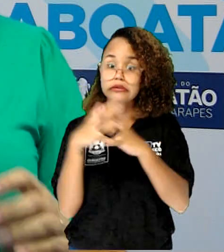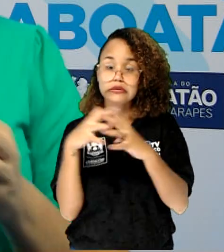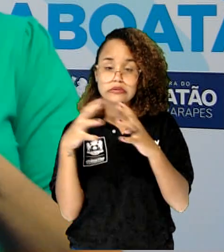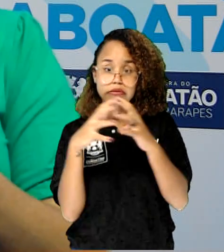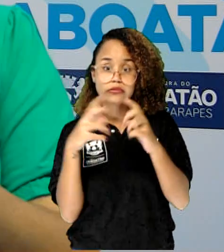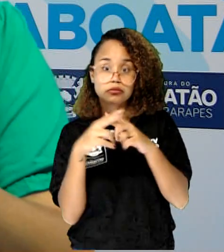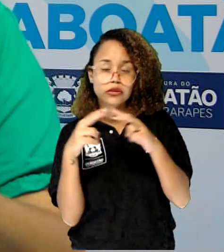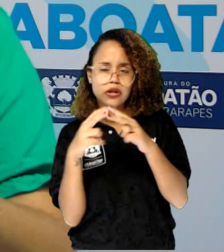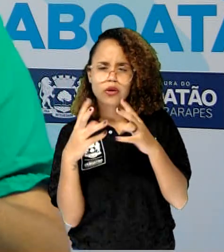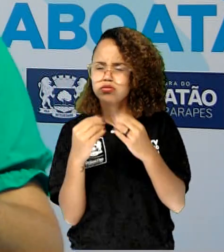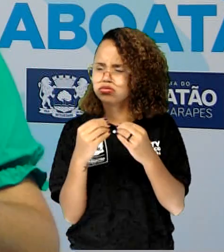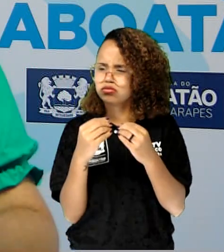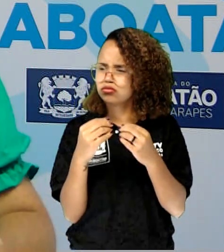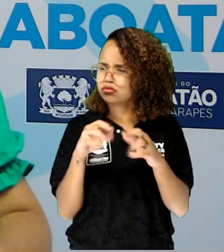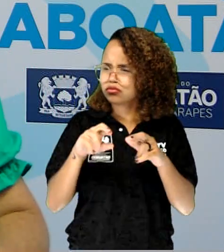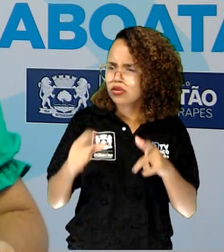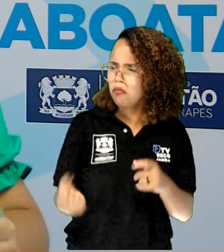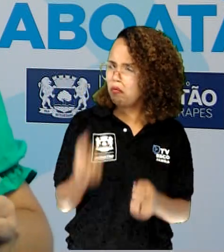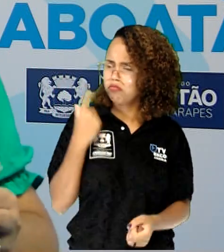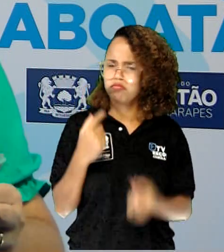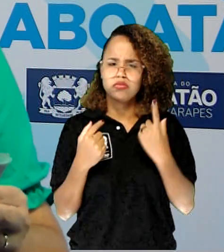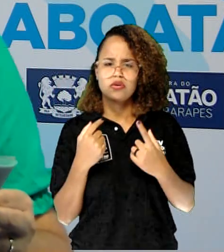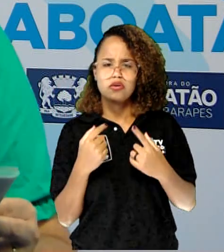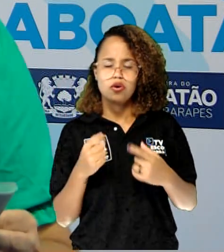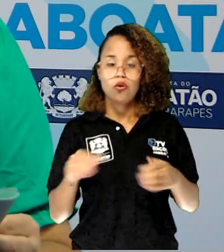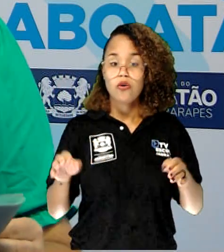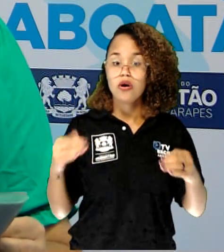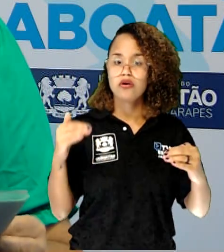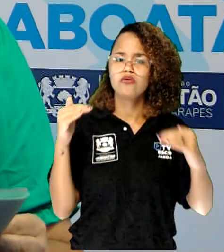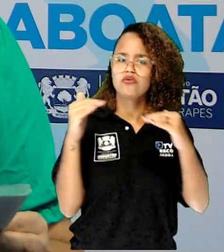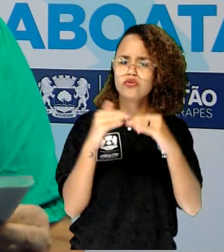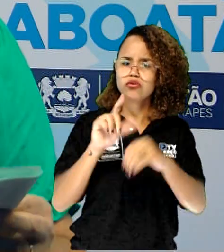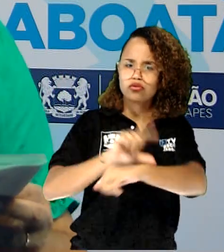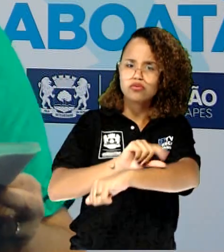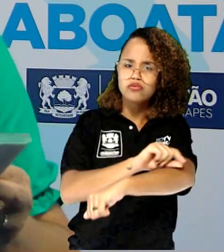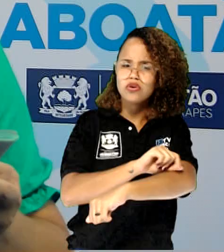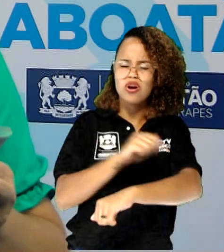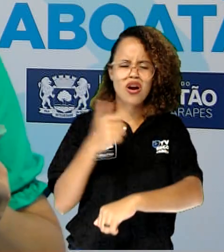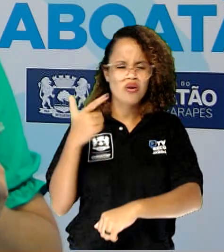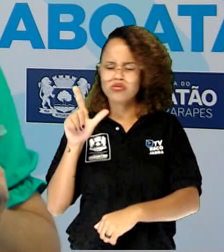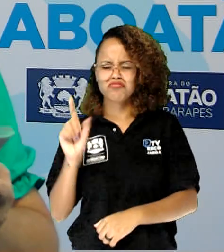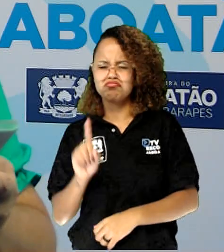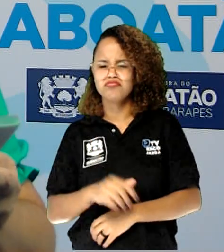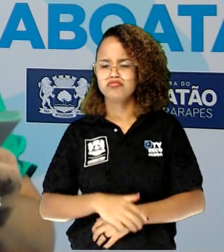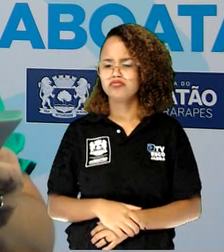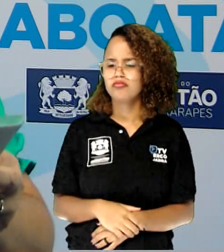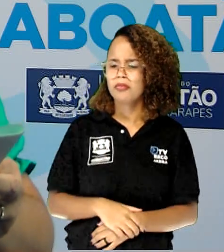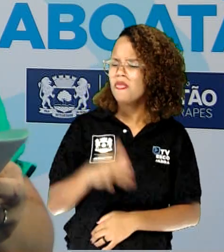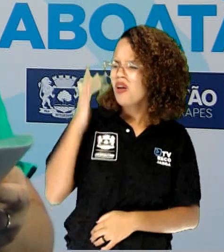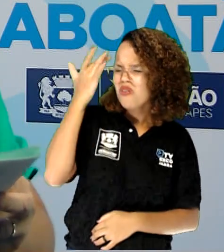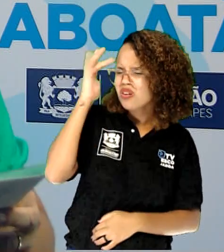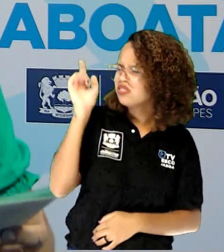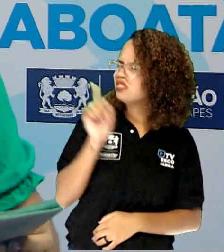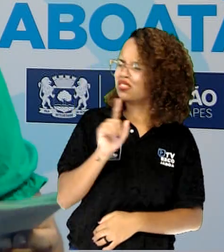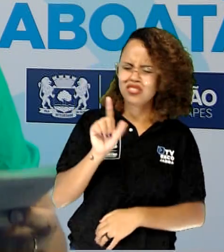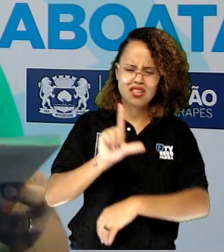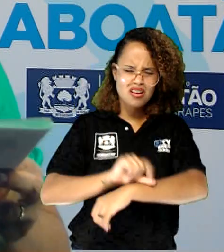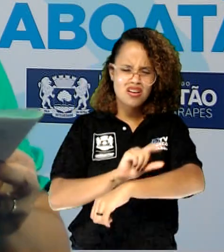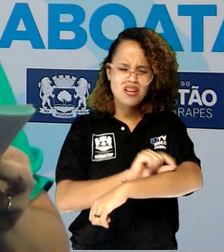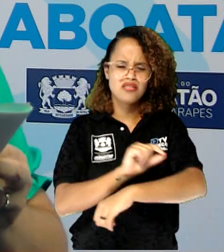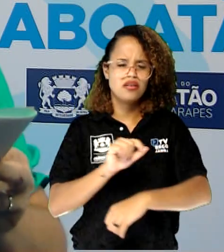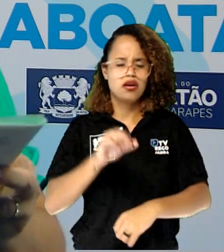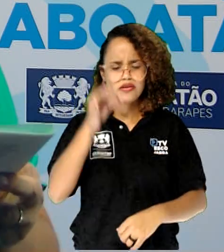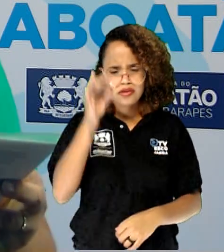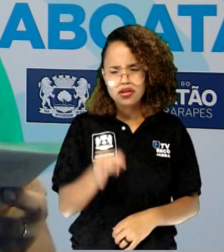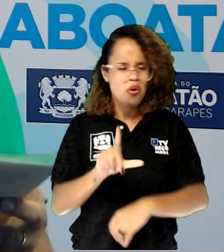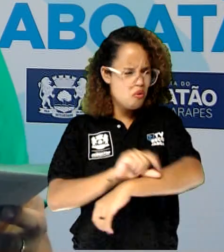muito estranha. Uma concordou com o grilo, a outra ficou com manha. Eu acho que ela tá certa. Esse grilo é